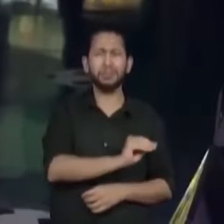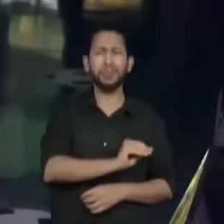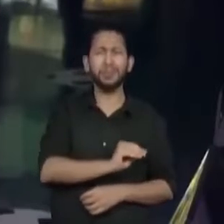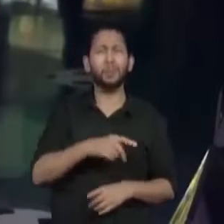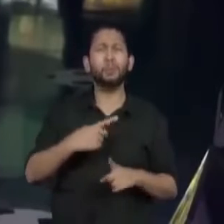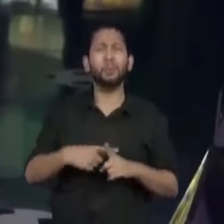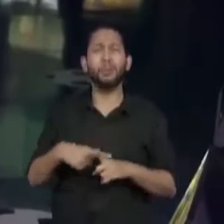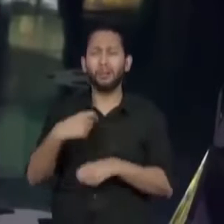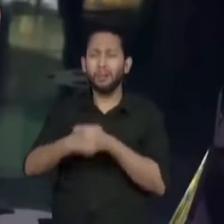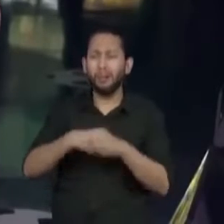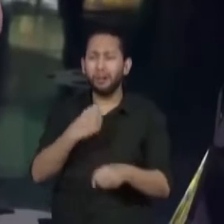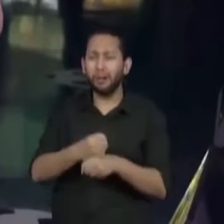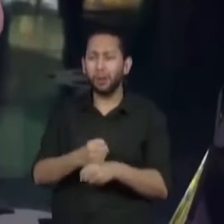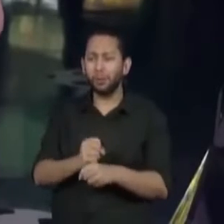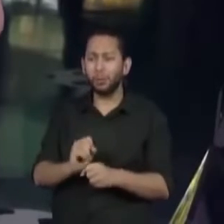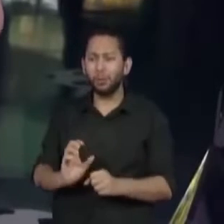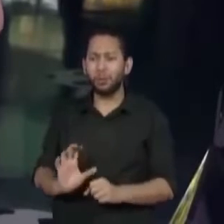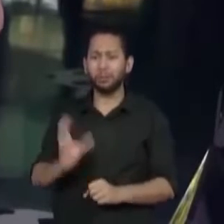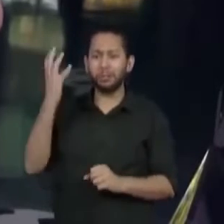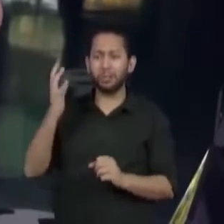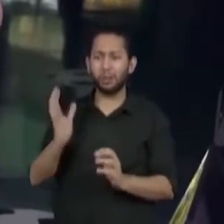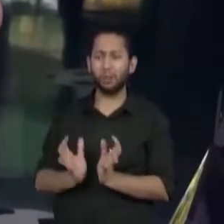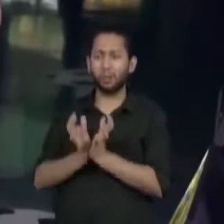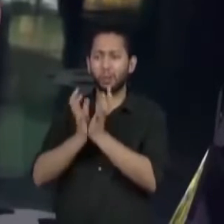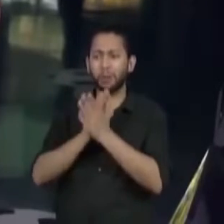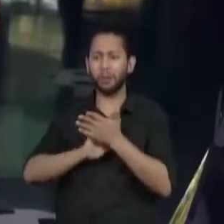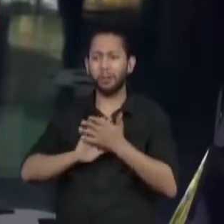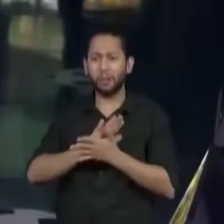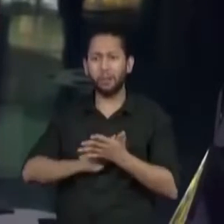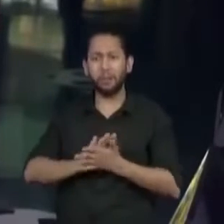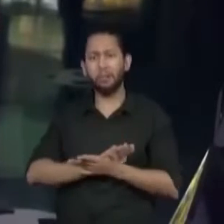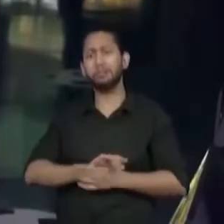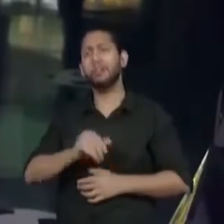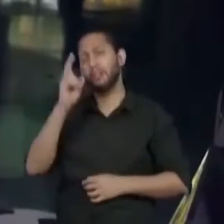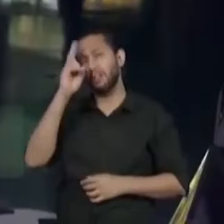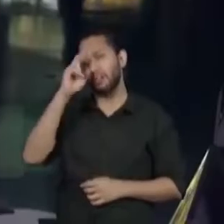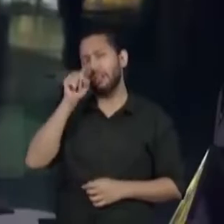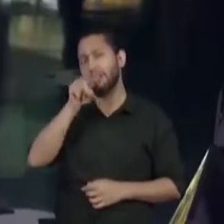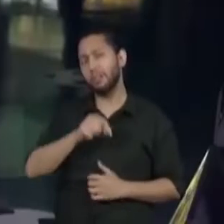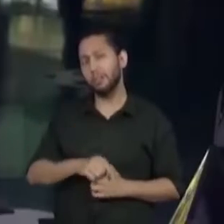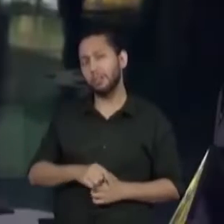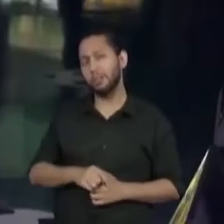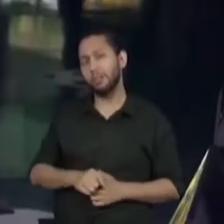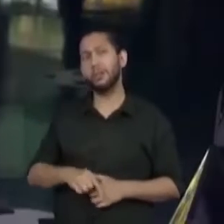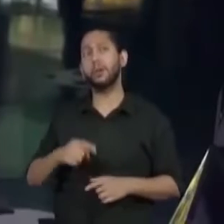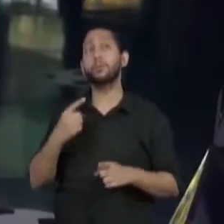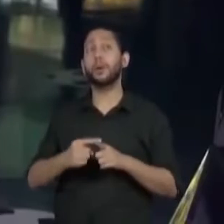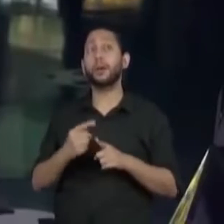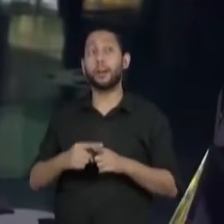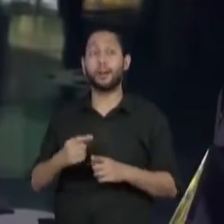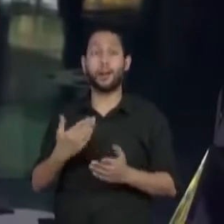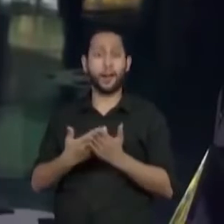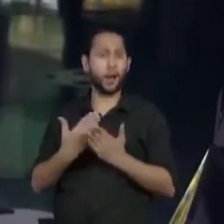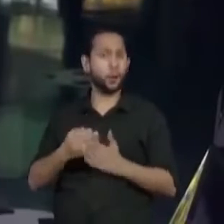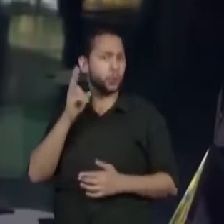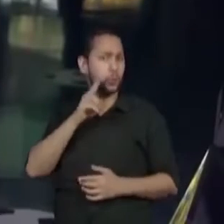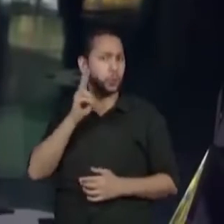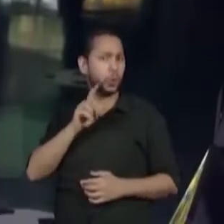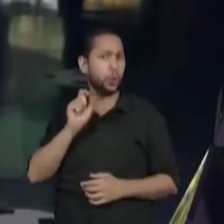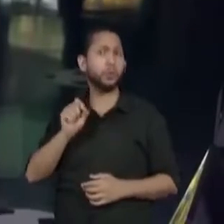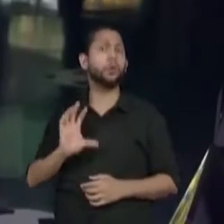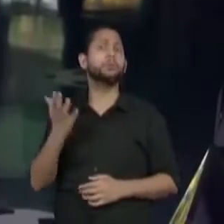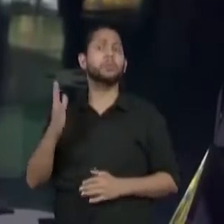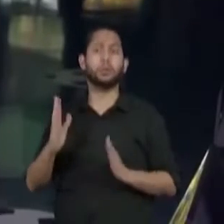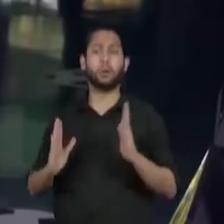que aconteceu sexto ano? Tentem lembrar aí um pouquinho, relembrar das aulas de história. O que aconteceu